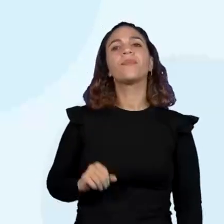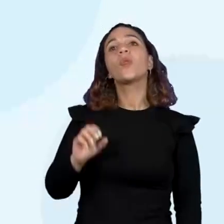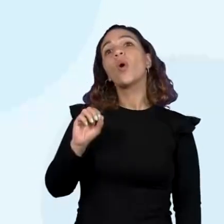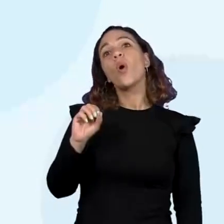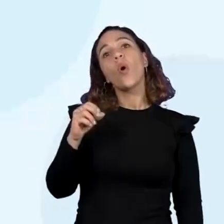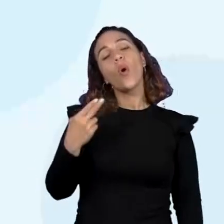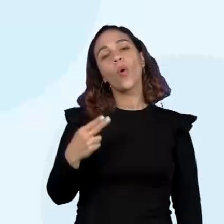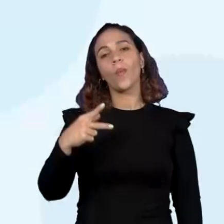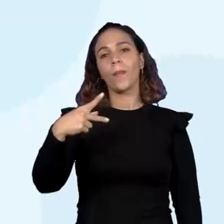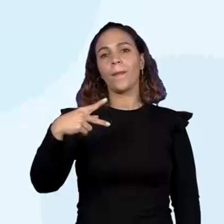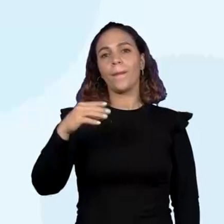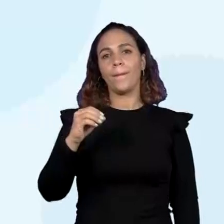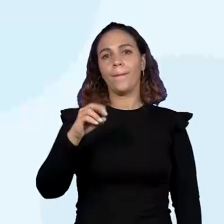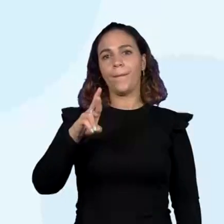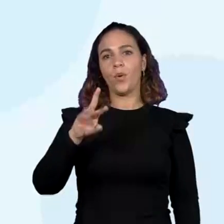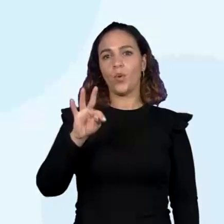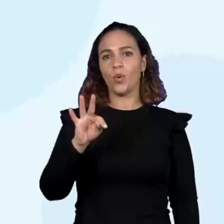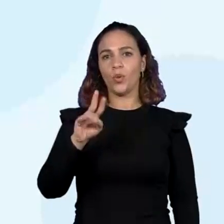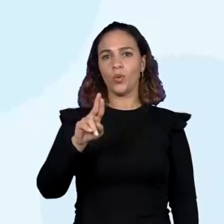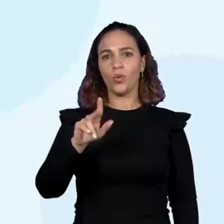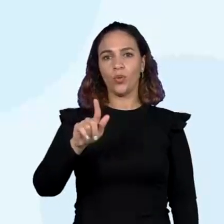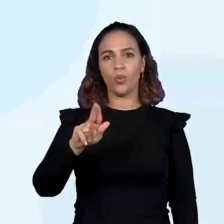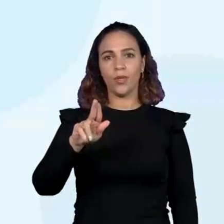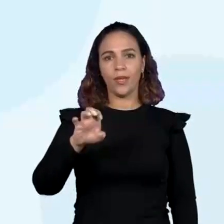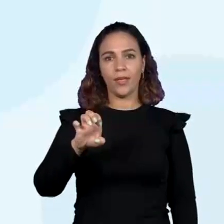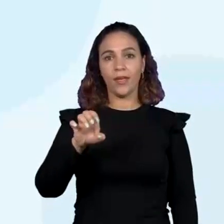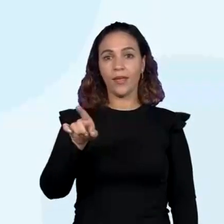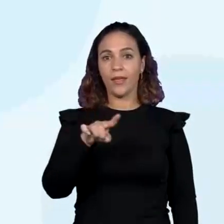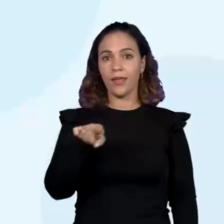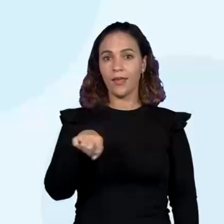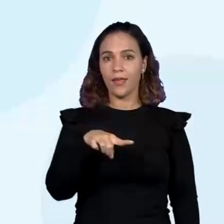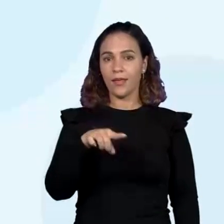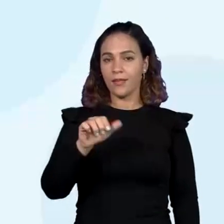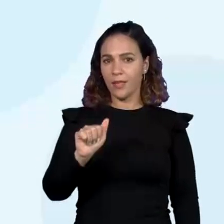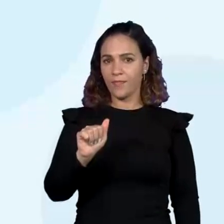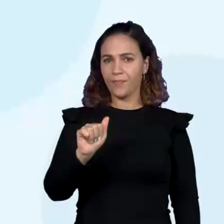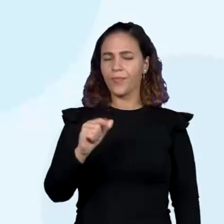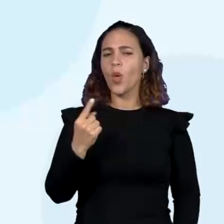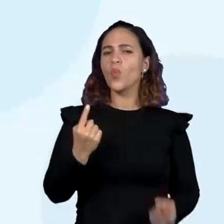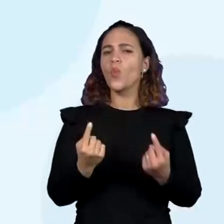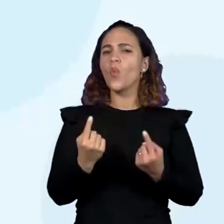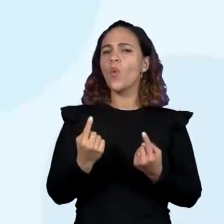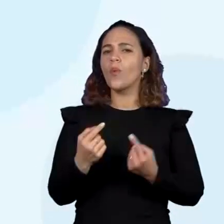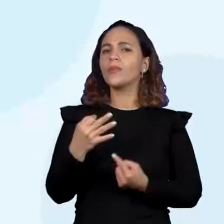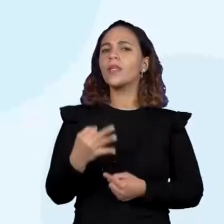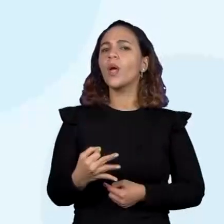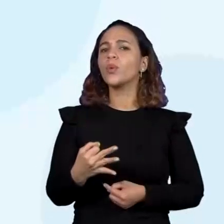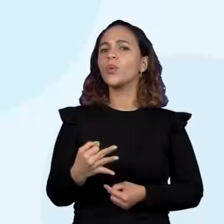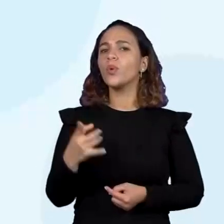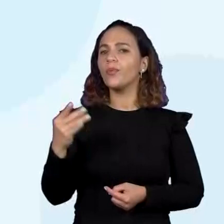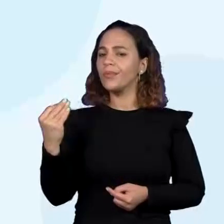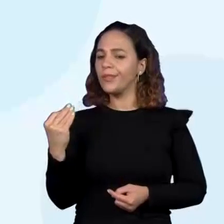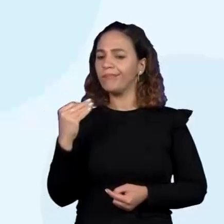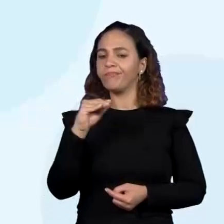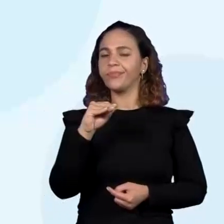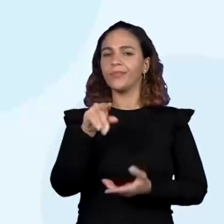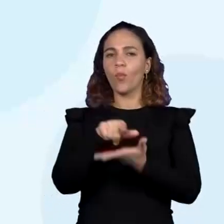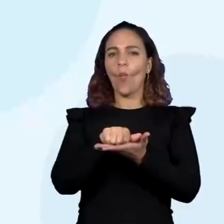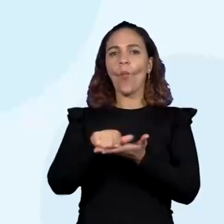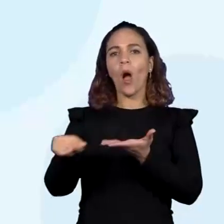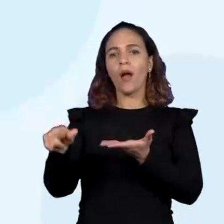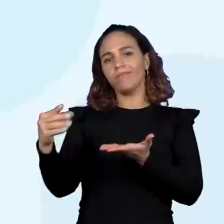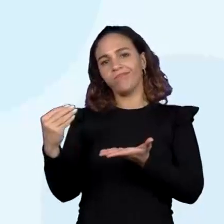Z. Eu tenho que escolher qual palavra está escrita corretamente para que eu complete a